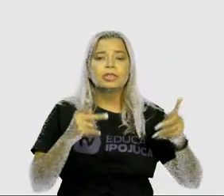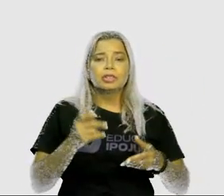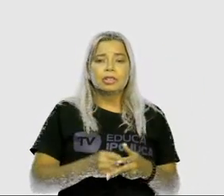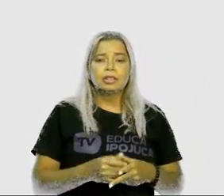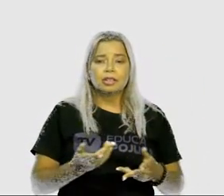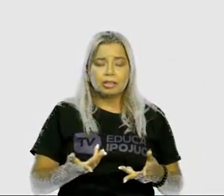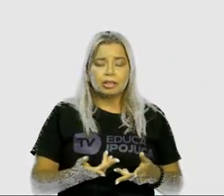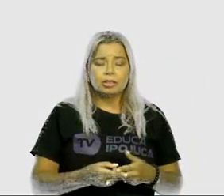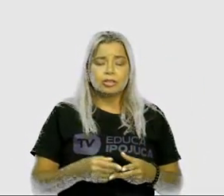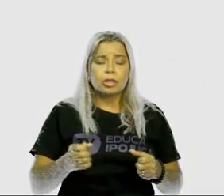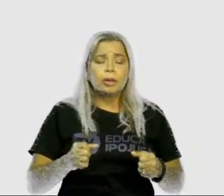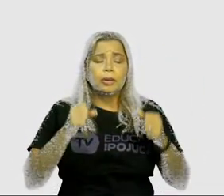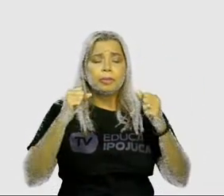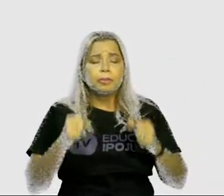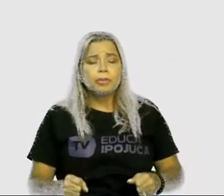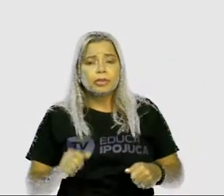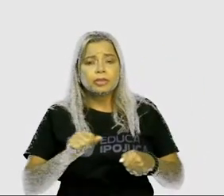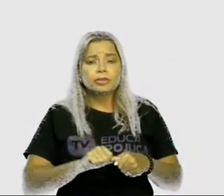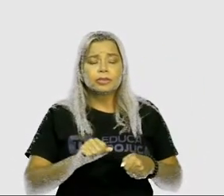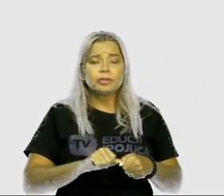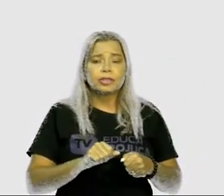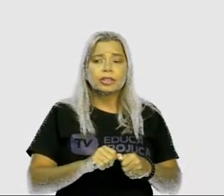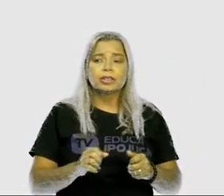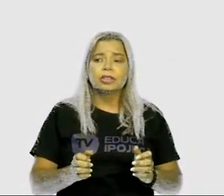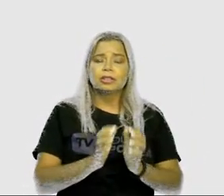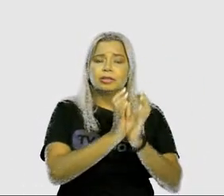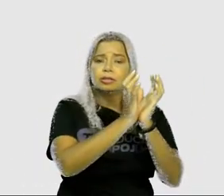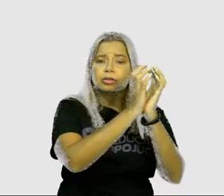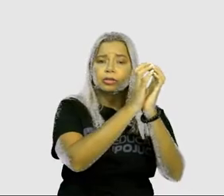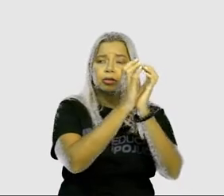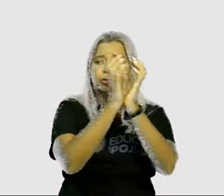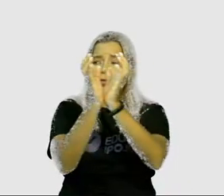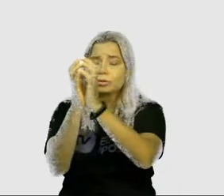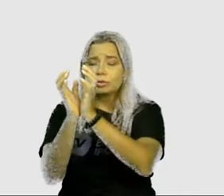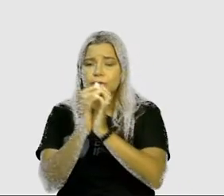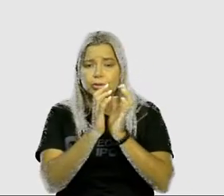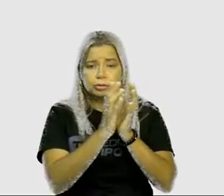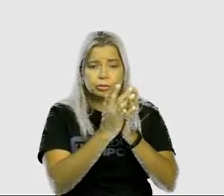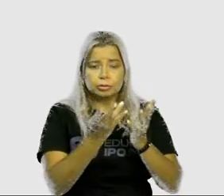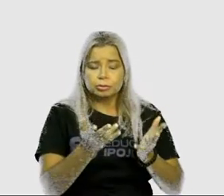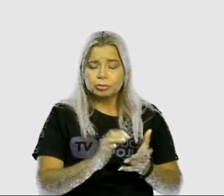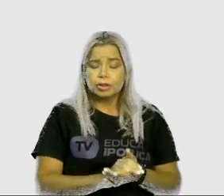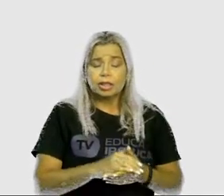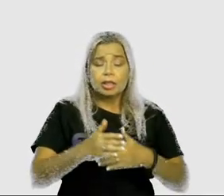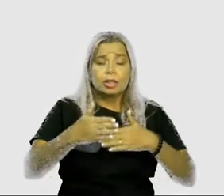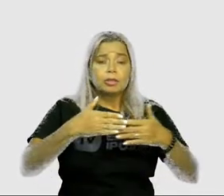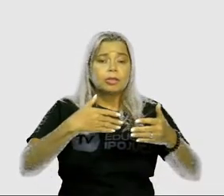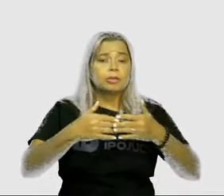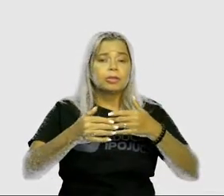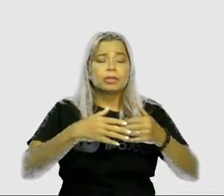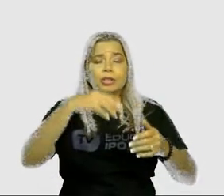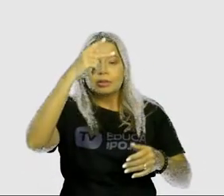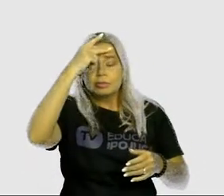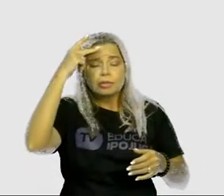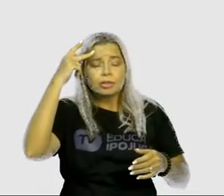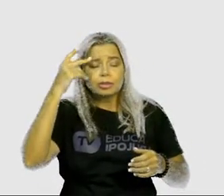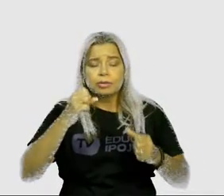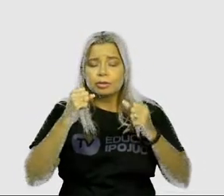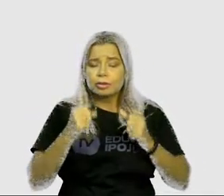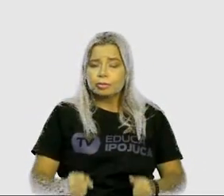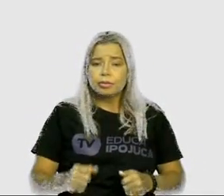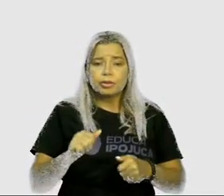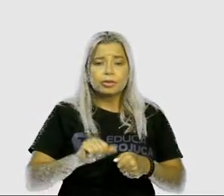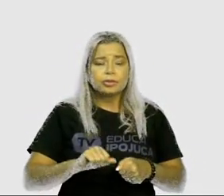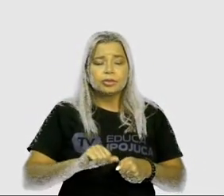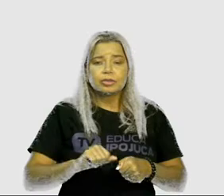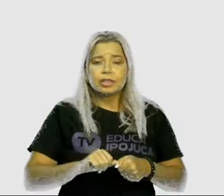conjuntos, independente de idade, de gênero, ou seja, de sexo, né, da nossa idade, ou especificamente de crianças ou idosos.